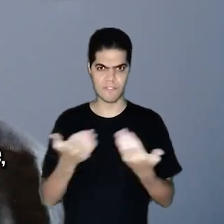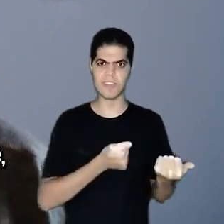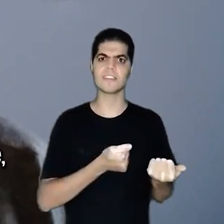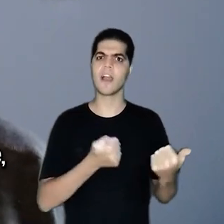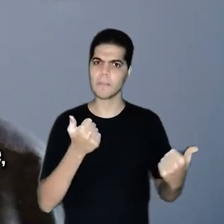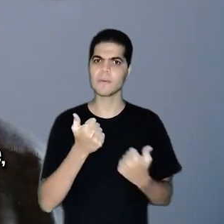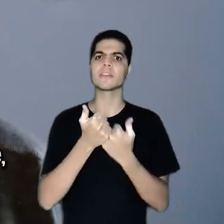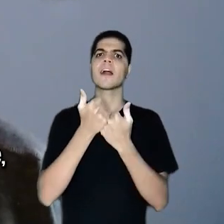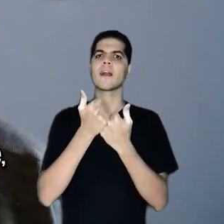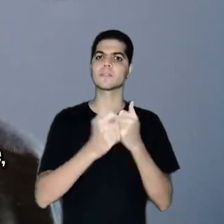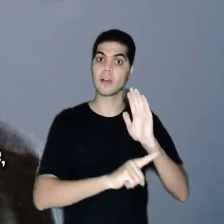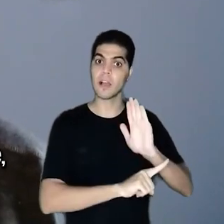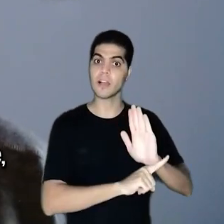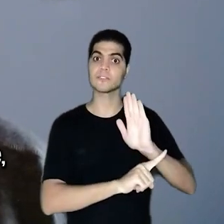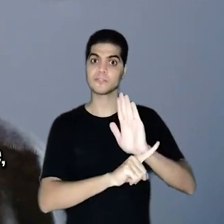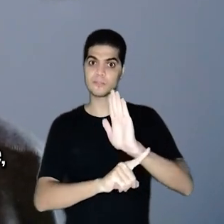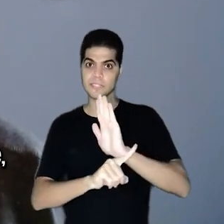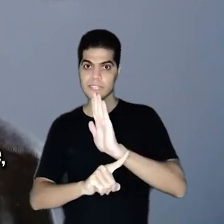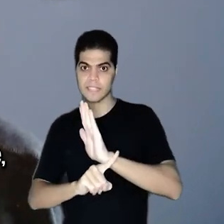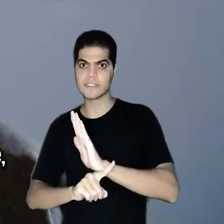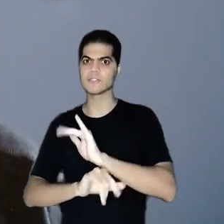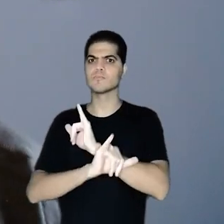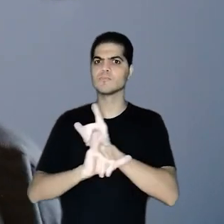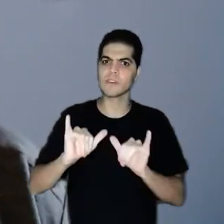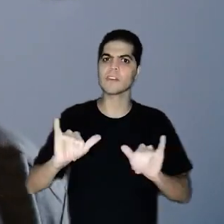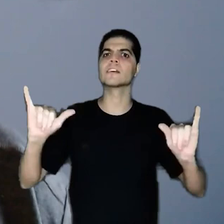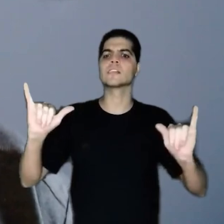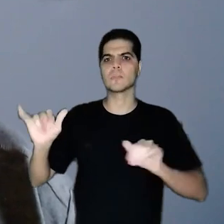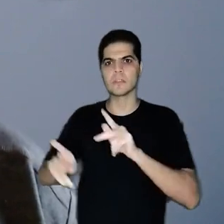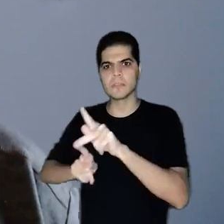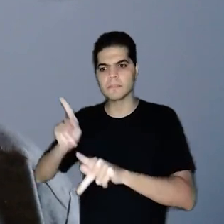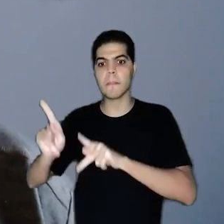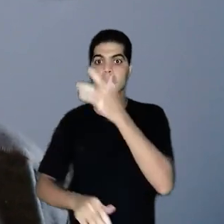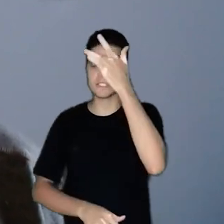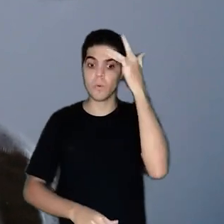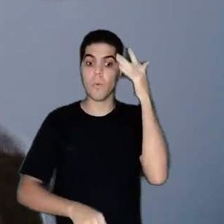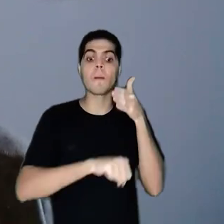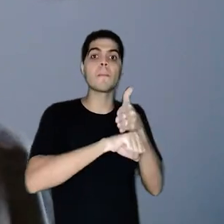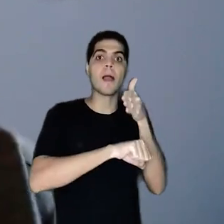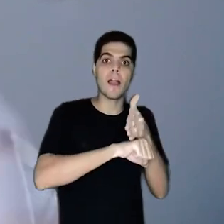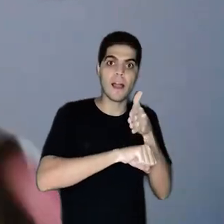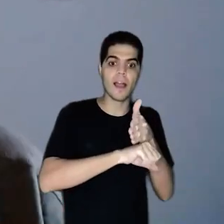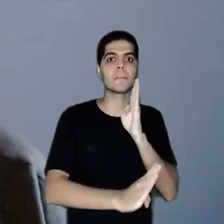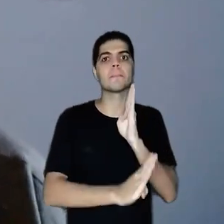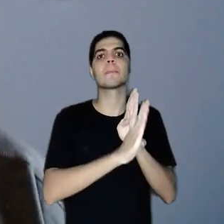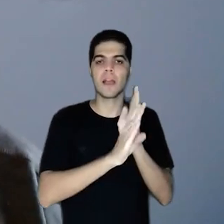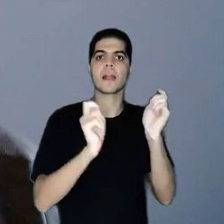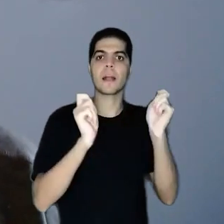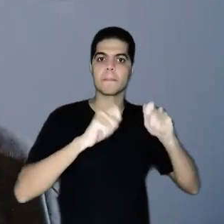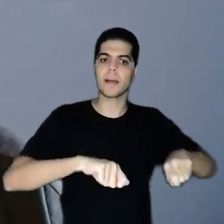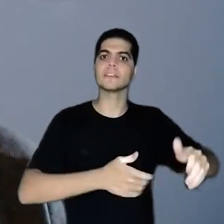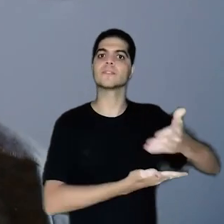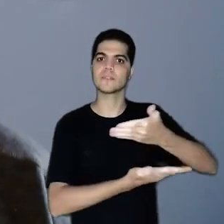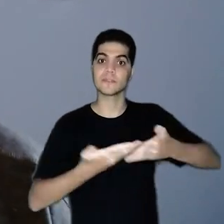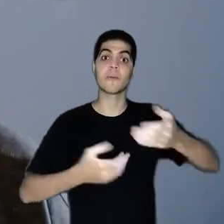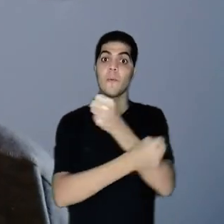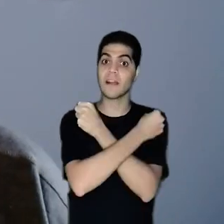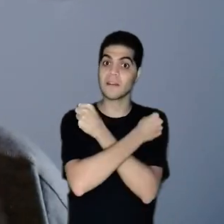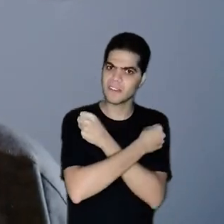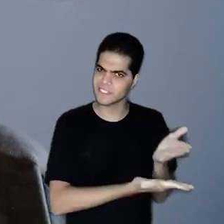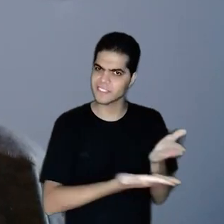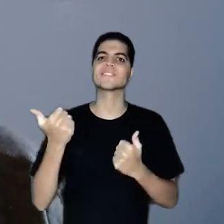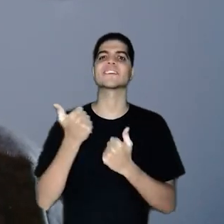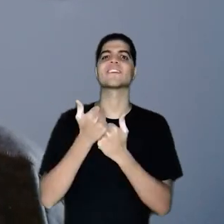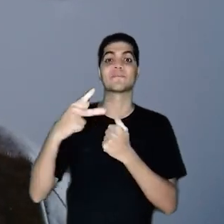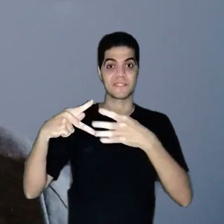apoiá-lo seja contribuindo com ele seja divulgando para que mais pessoas possam e aqui circular um